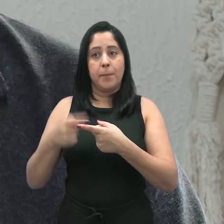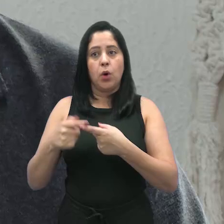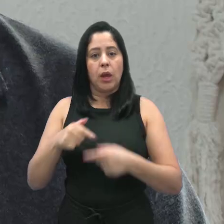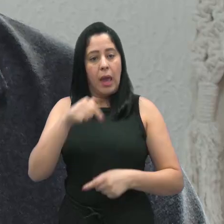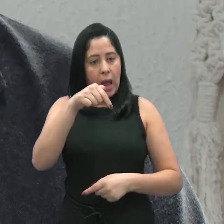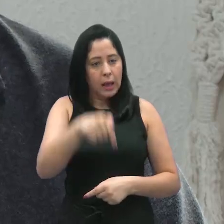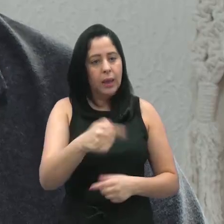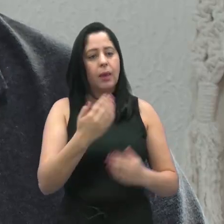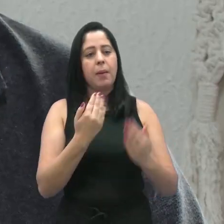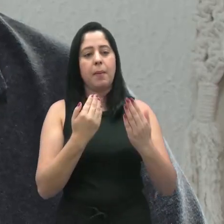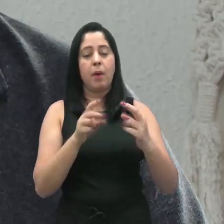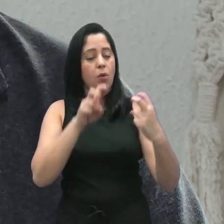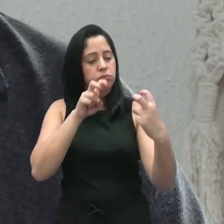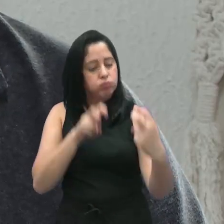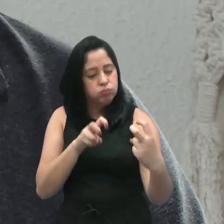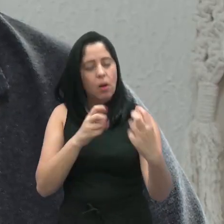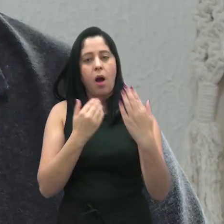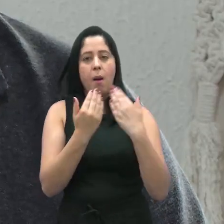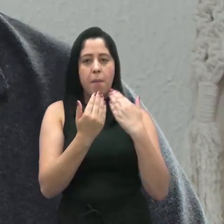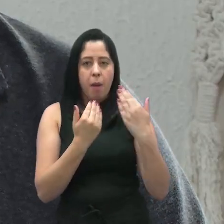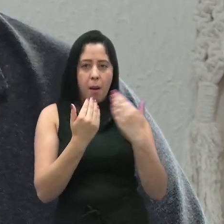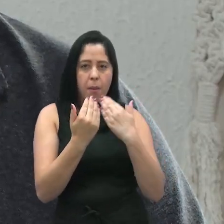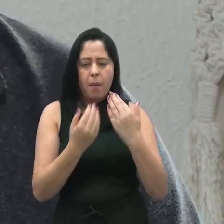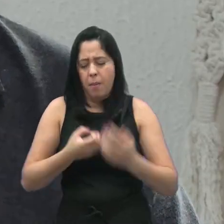muita conversa,